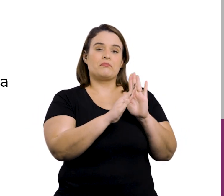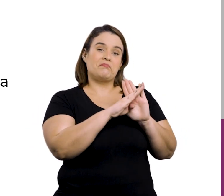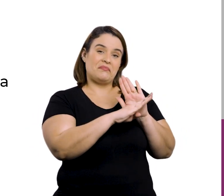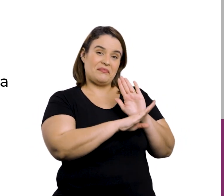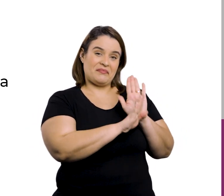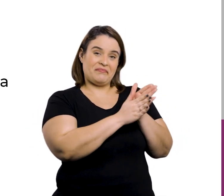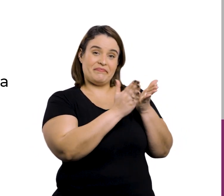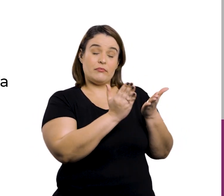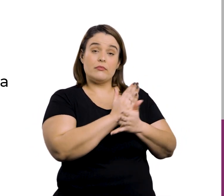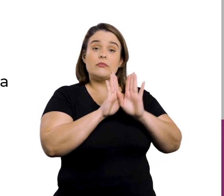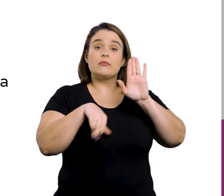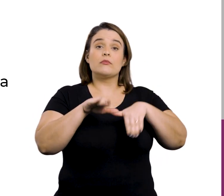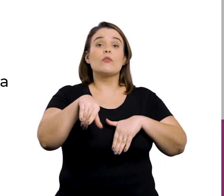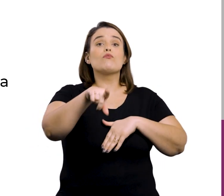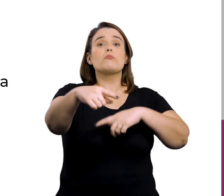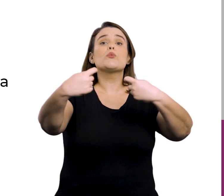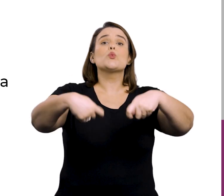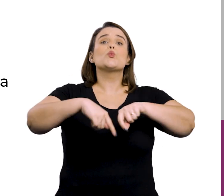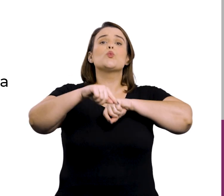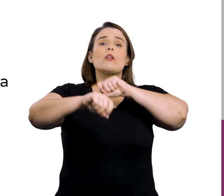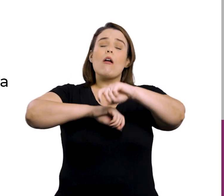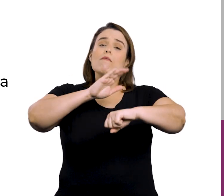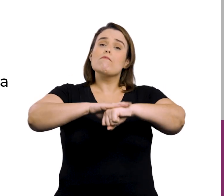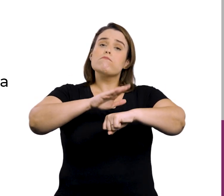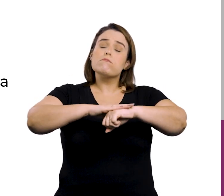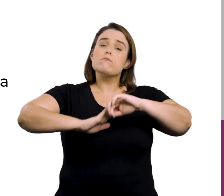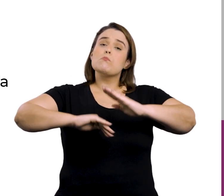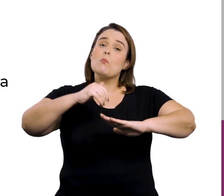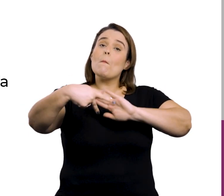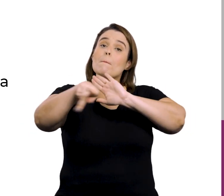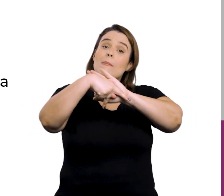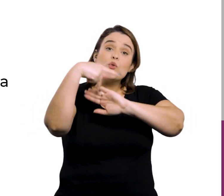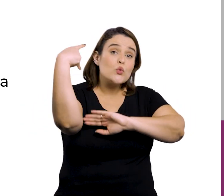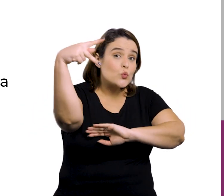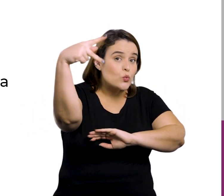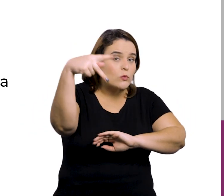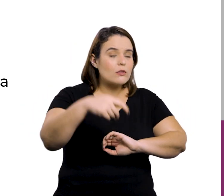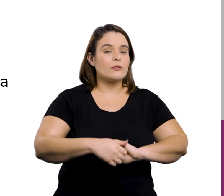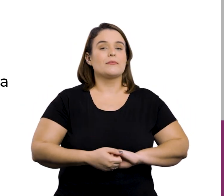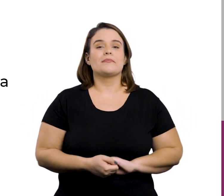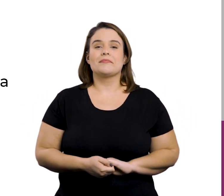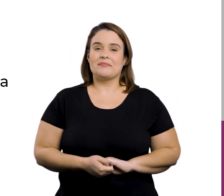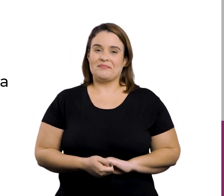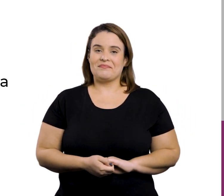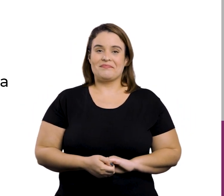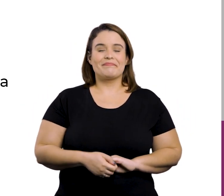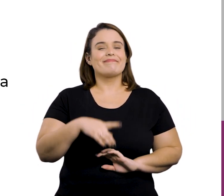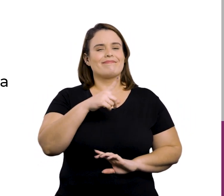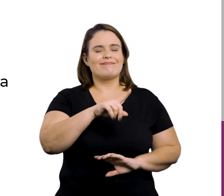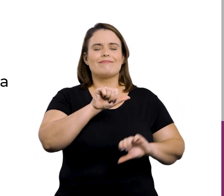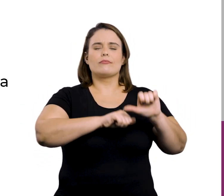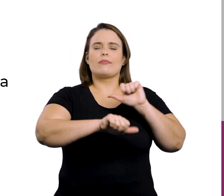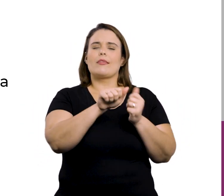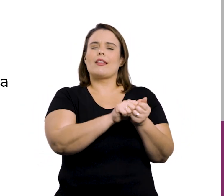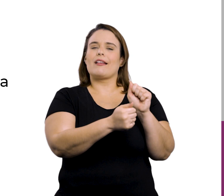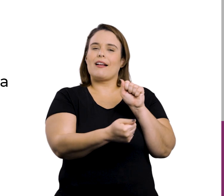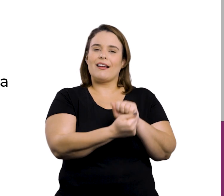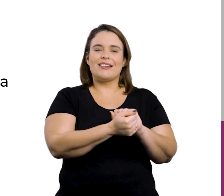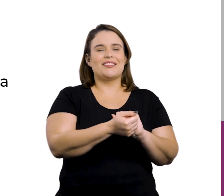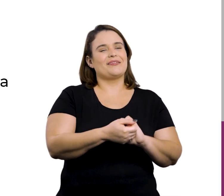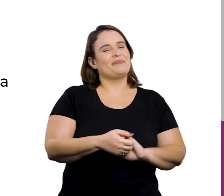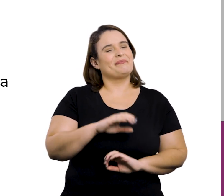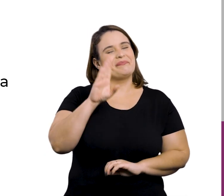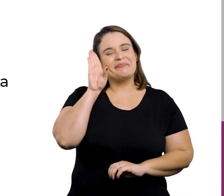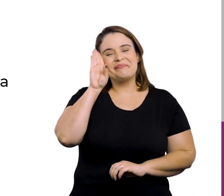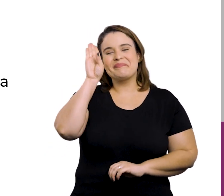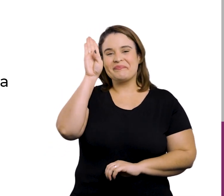suas necessidades para realizar suas próprias atividades. Uma leitura flexível é chave para uma atividade